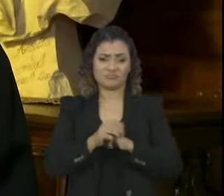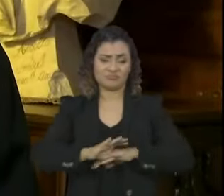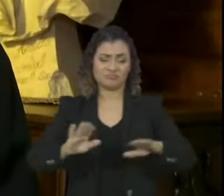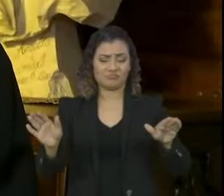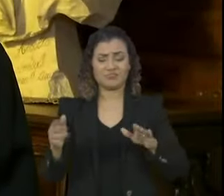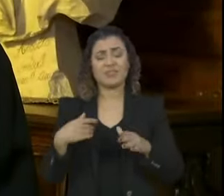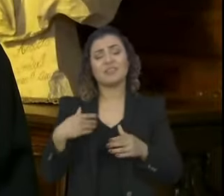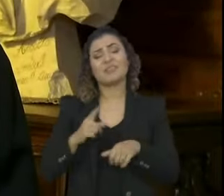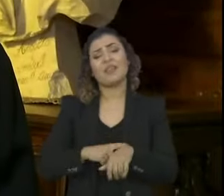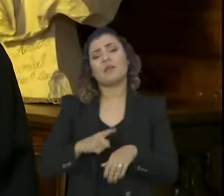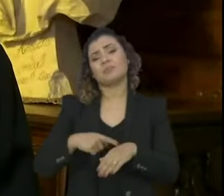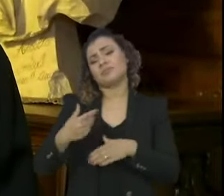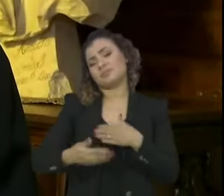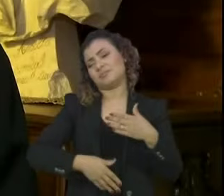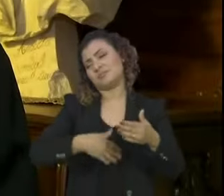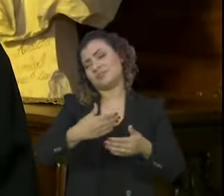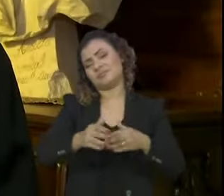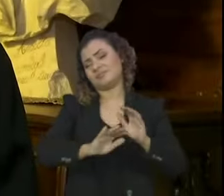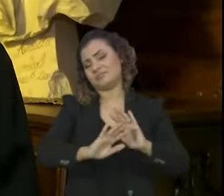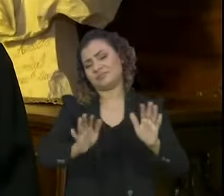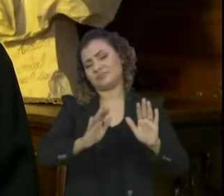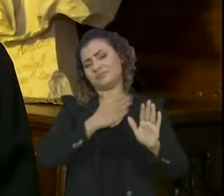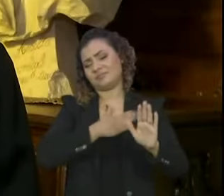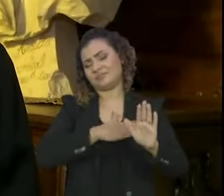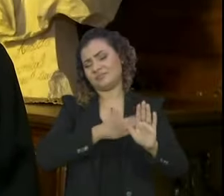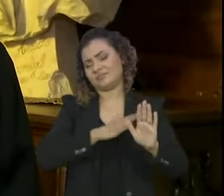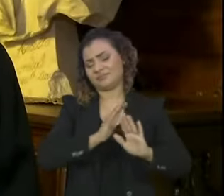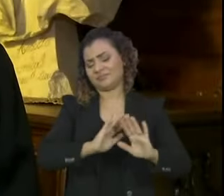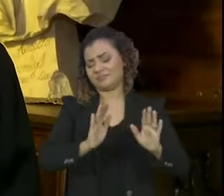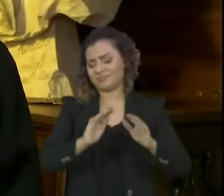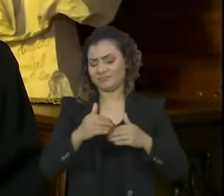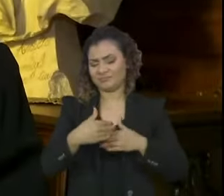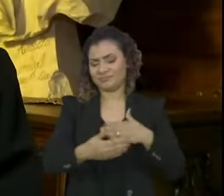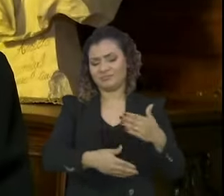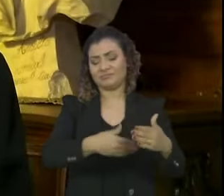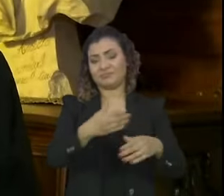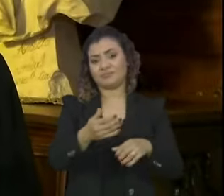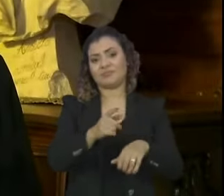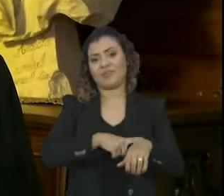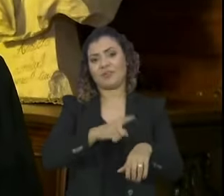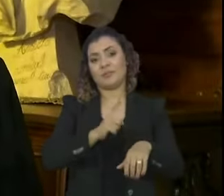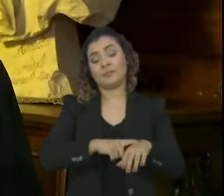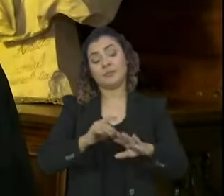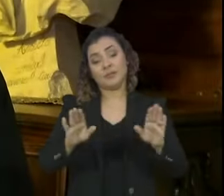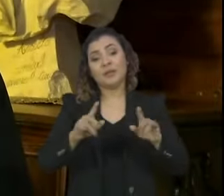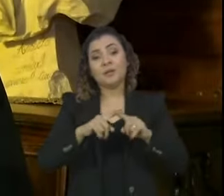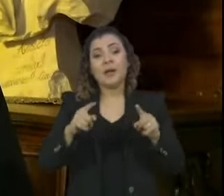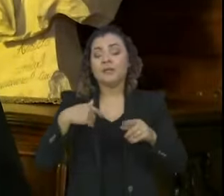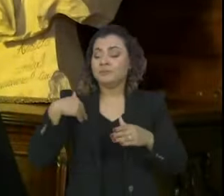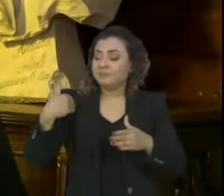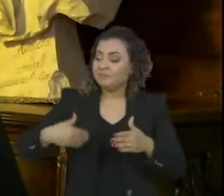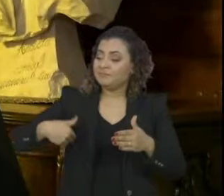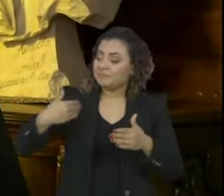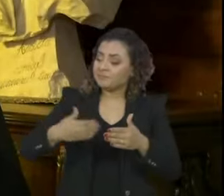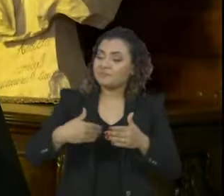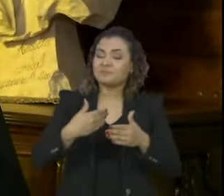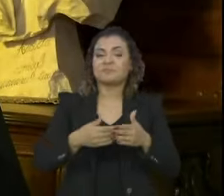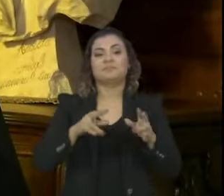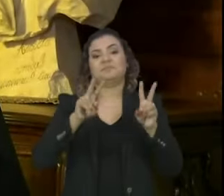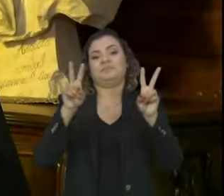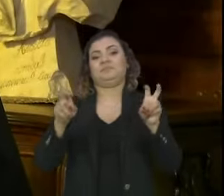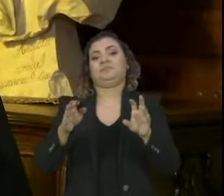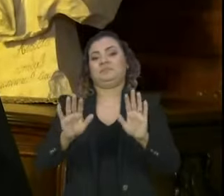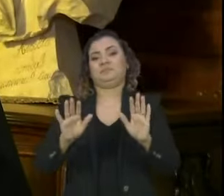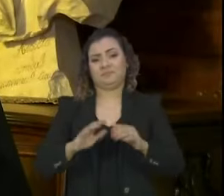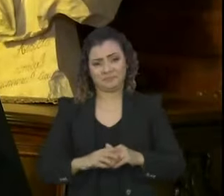tem tem muito muito tempo a passar mas também muitas circunstâncias a serem levados em